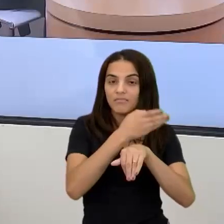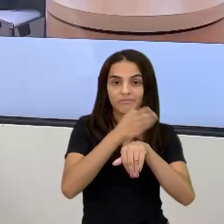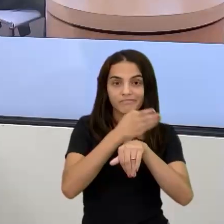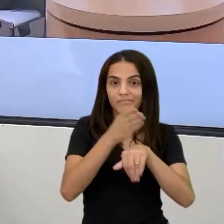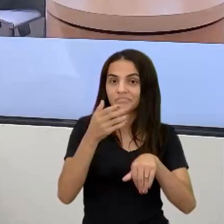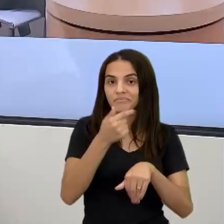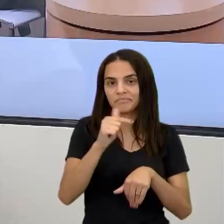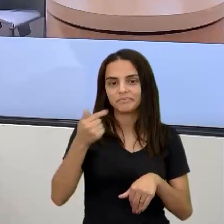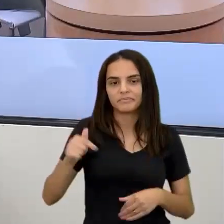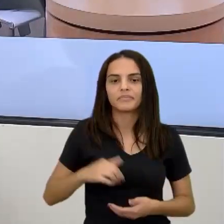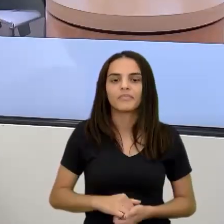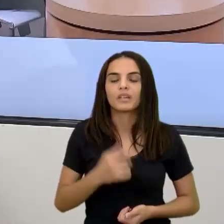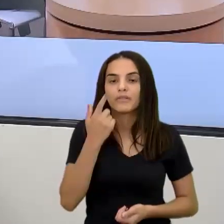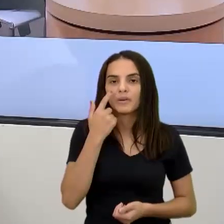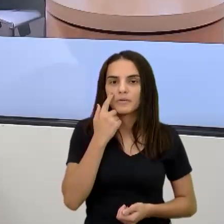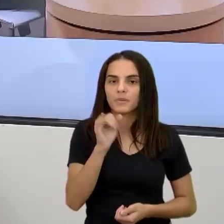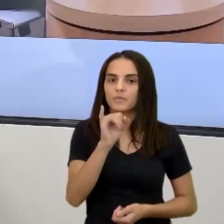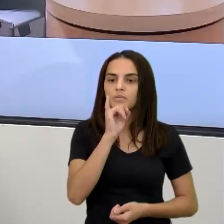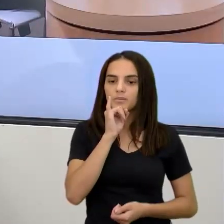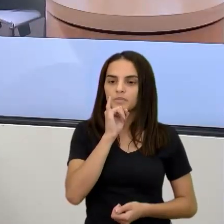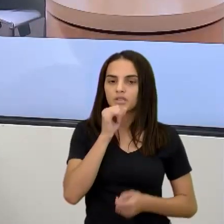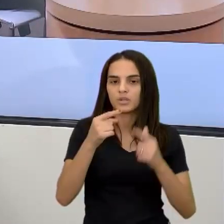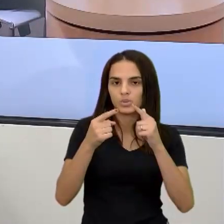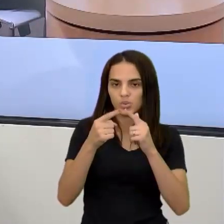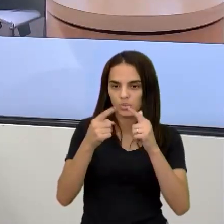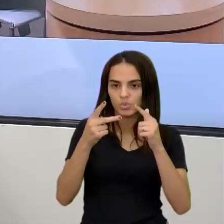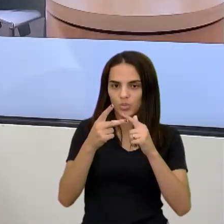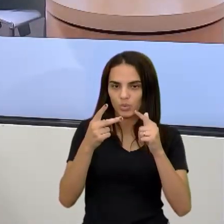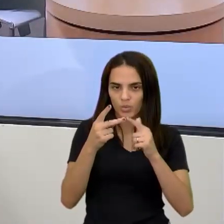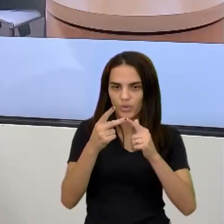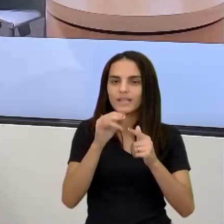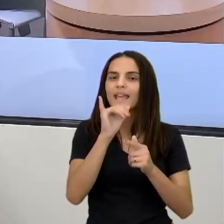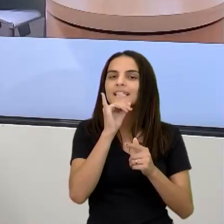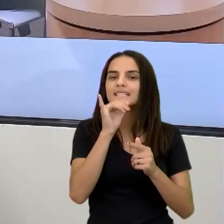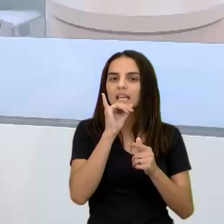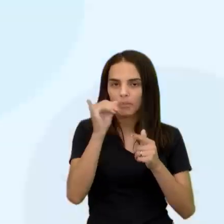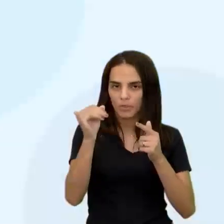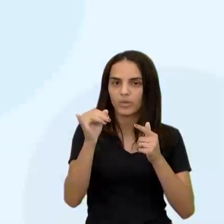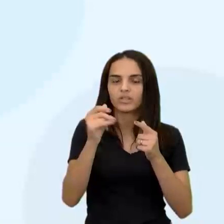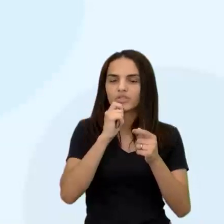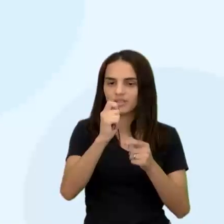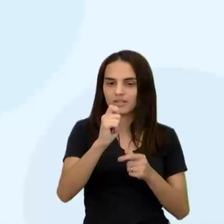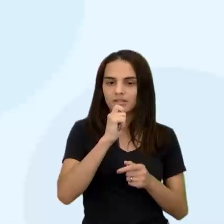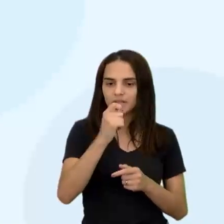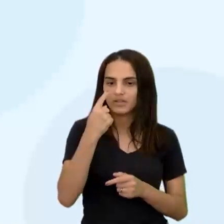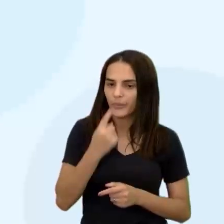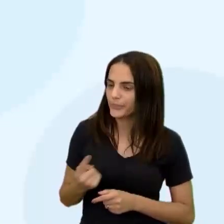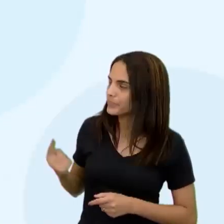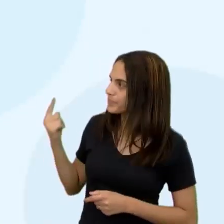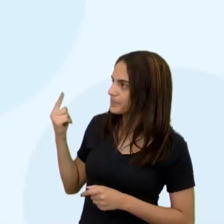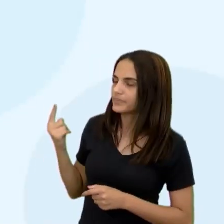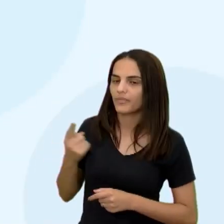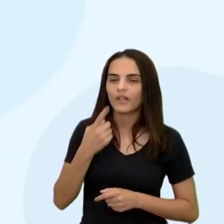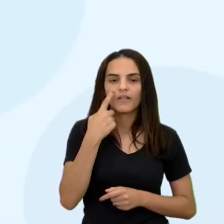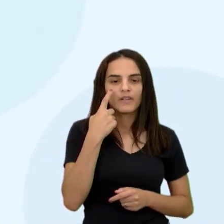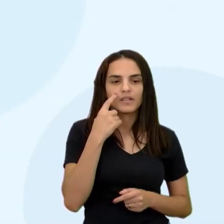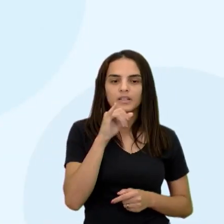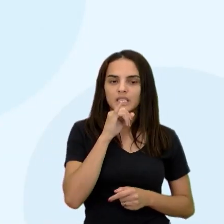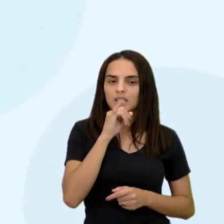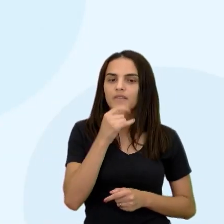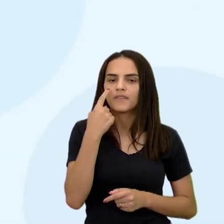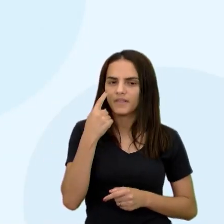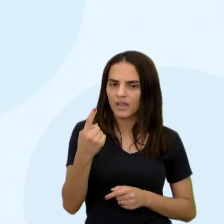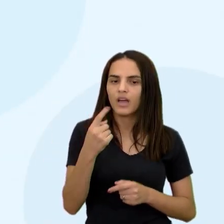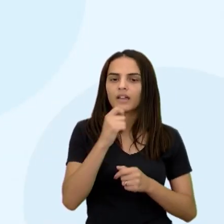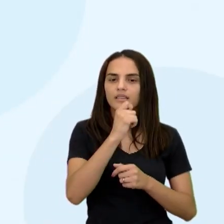tá? Vamos ver aqui, ó. A gente tem um exemplo de 2 simulações de entrevista para vocês analisarem, tá? Põe na tela aí, ó. Veja os exemplos. Analise a